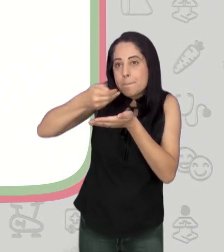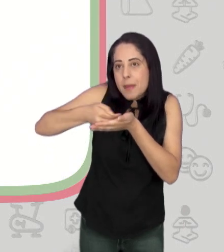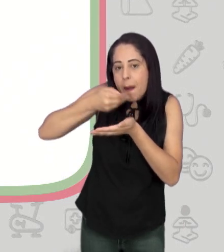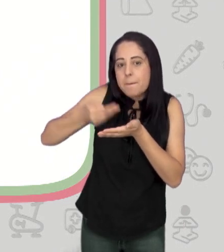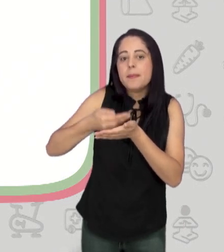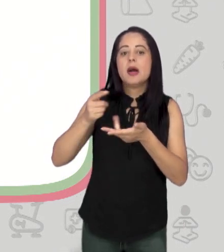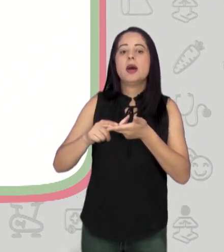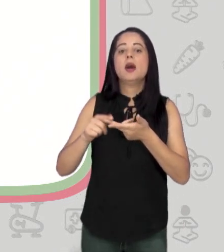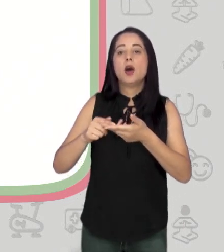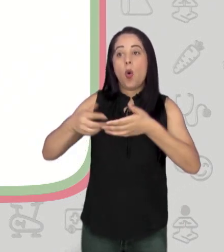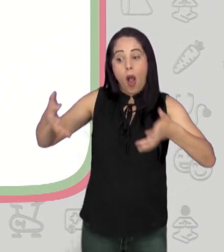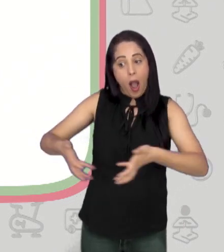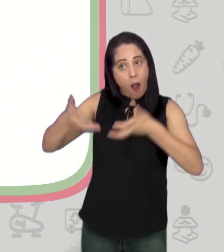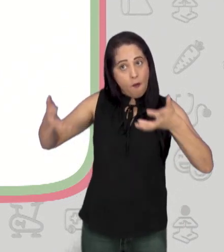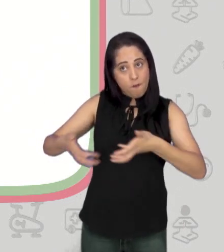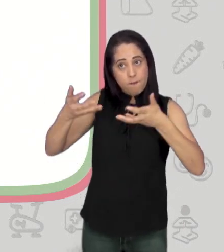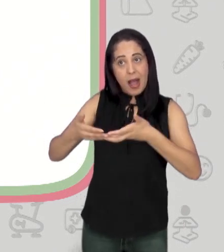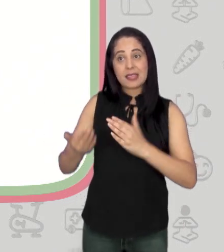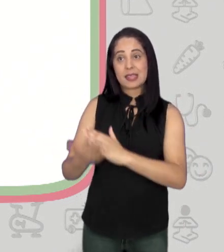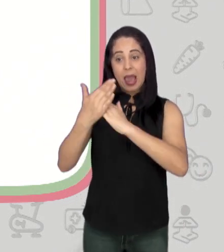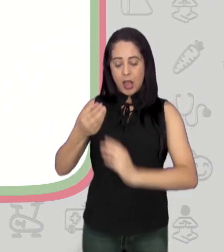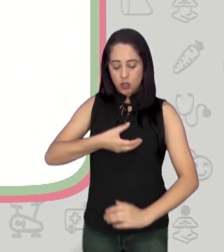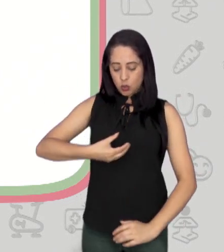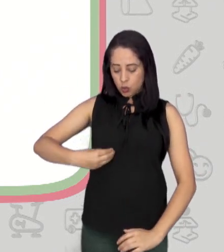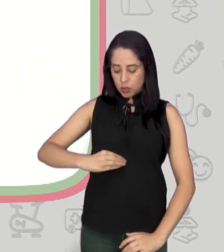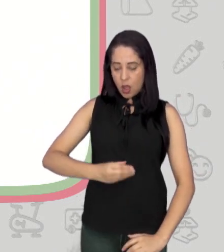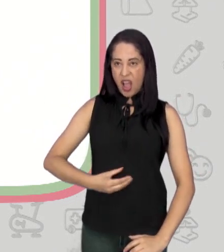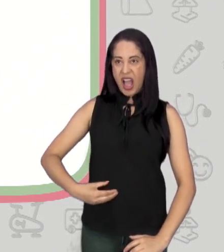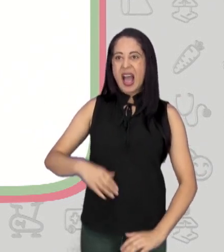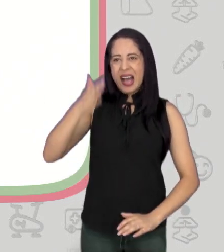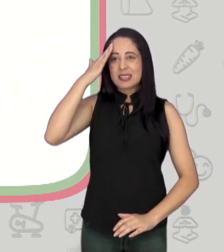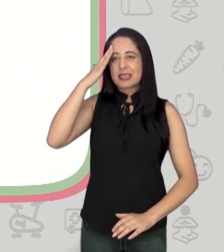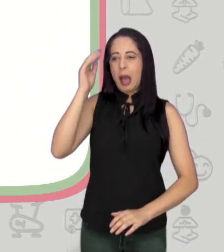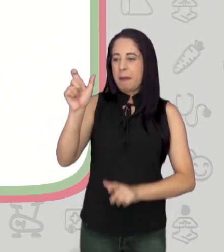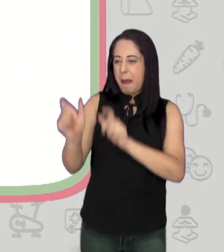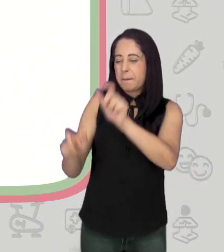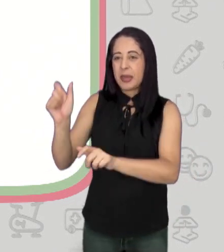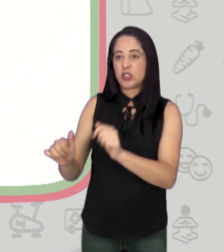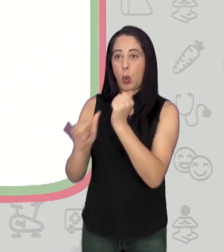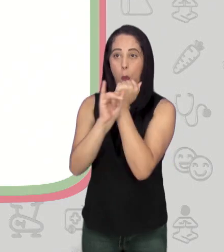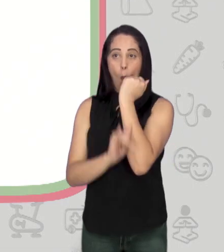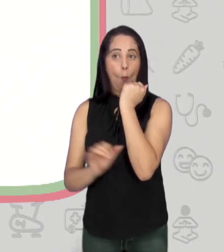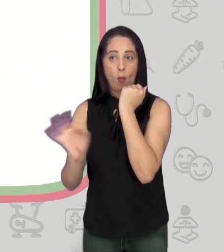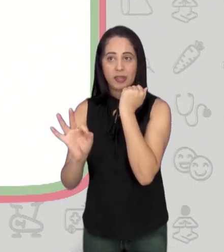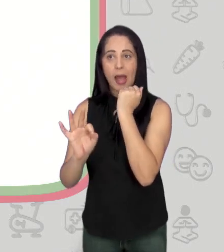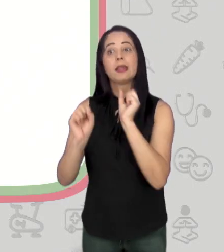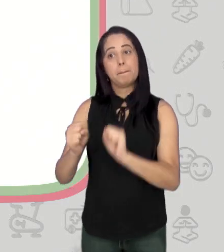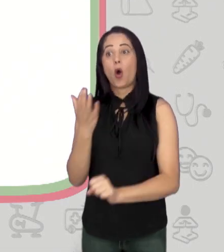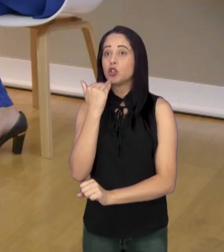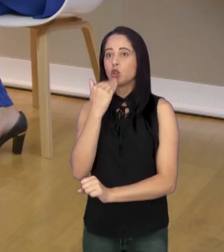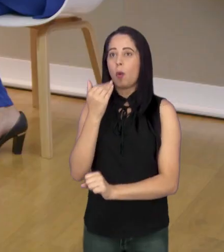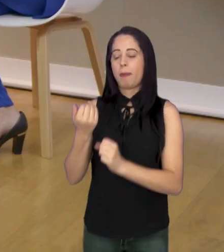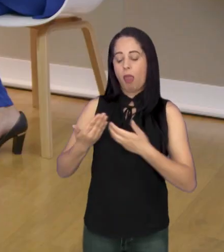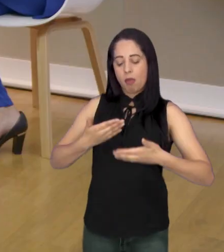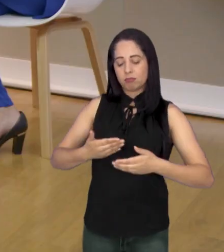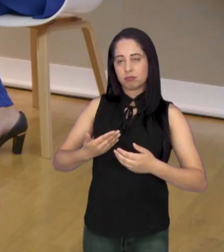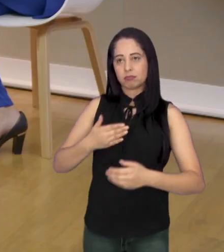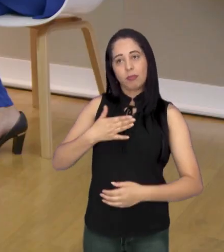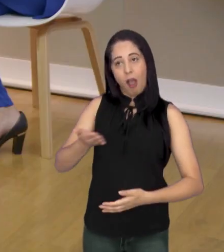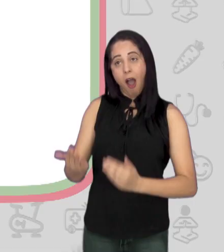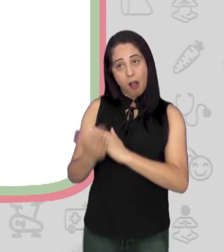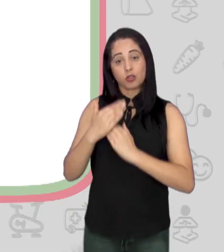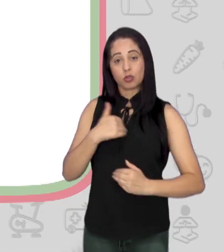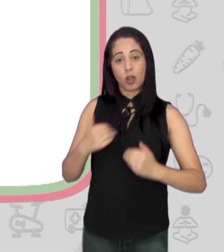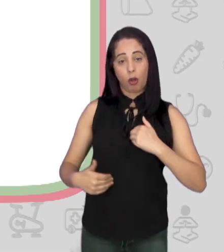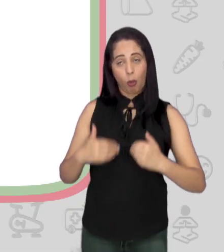mamão, alface, aumenta o trânsito intestinal. Então, se a pessoa é constipada, alface é importante. Então, gente, anotou aí em casa? Presta atenção nessa